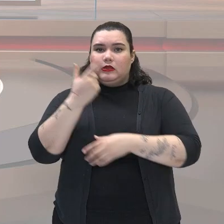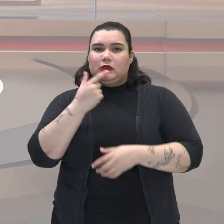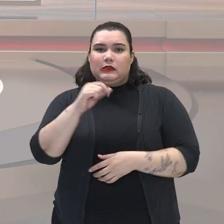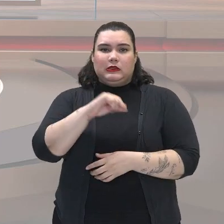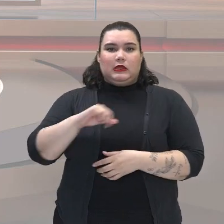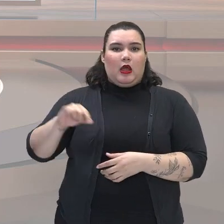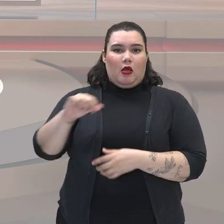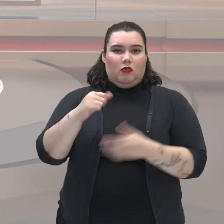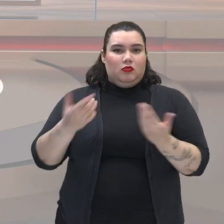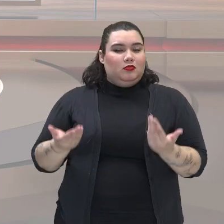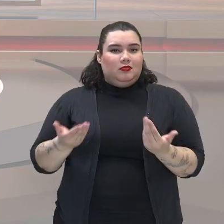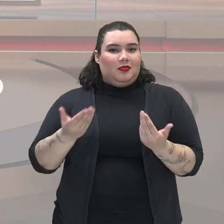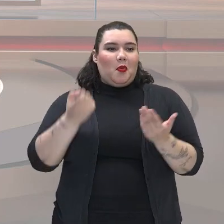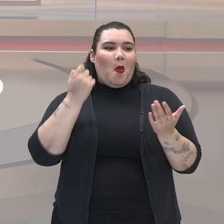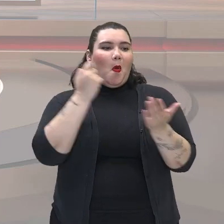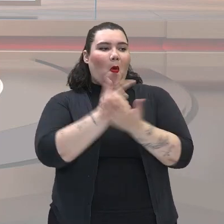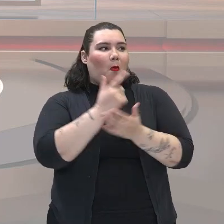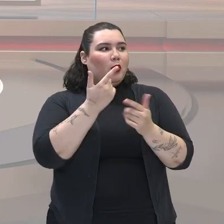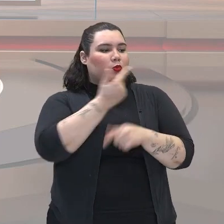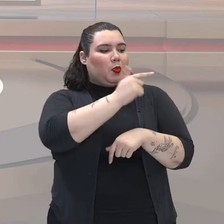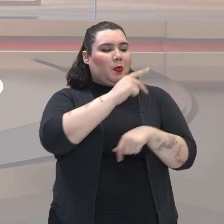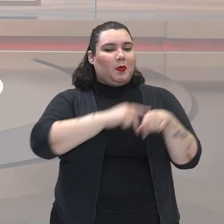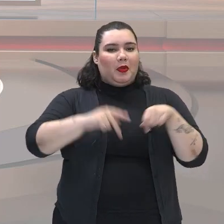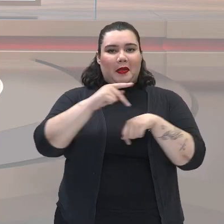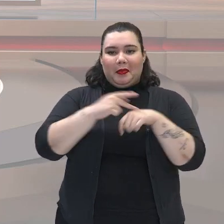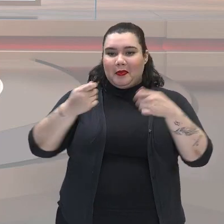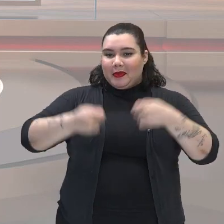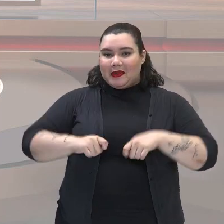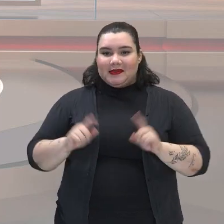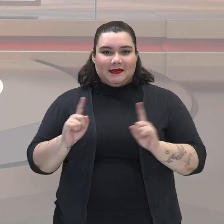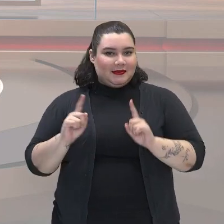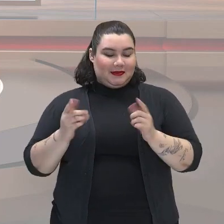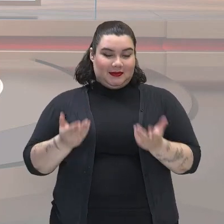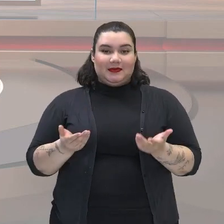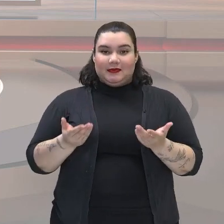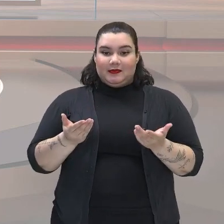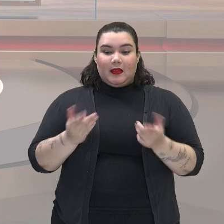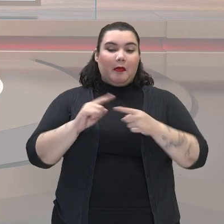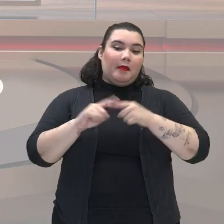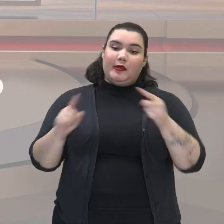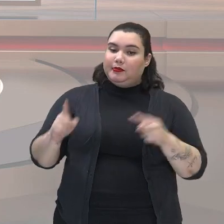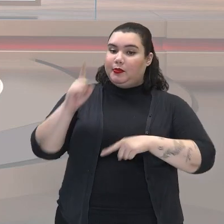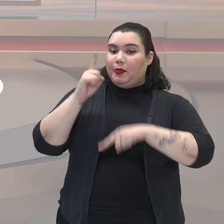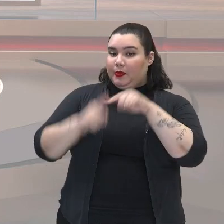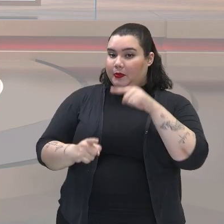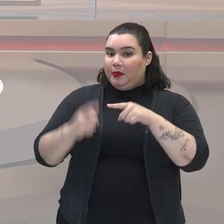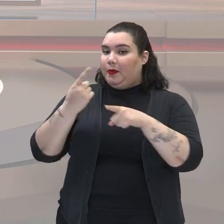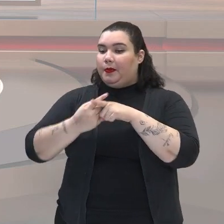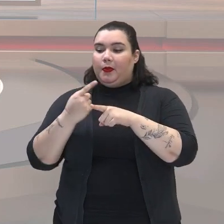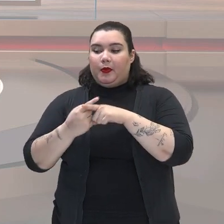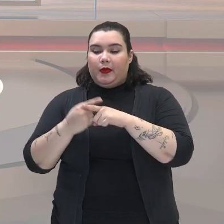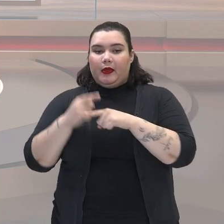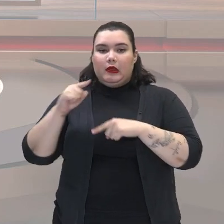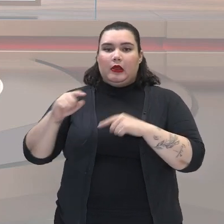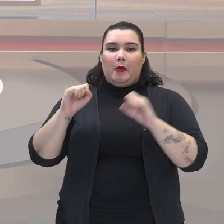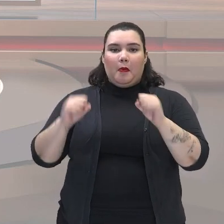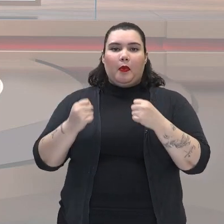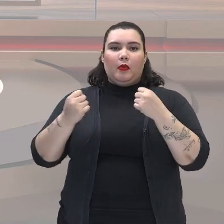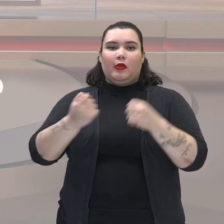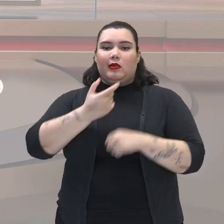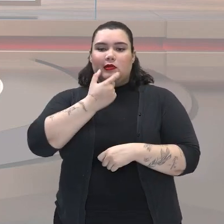já que eles produziam sal em grande quantidade. Mas eram proibidos por conta desse poderio que a